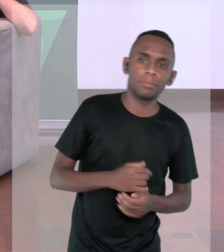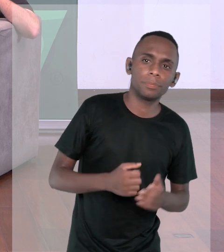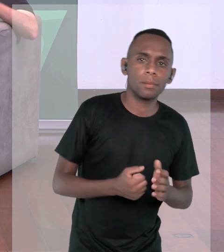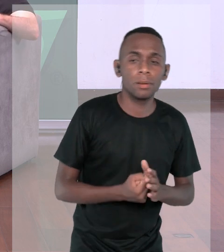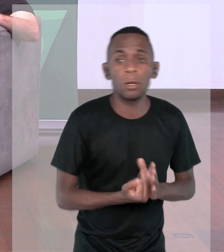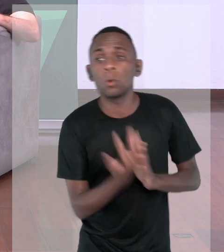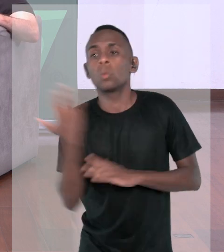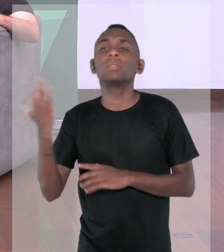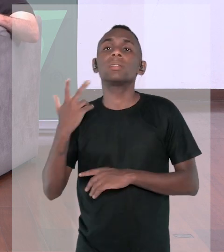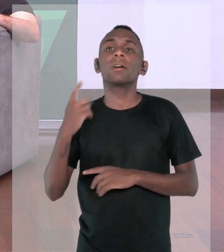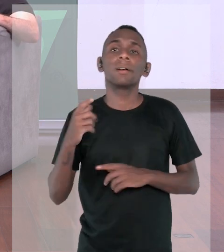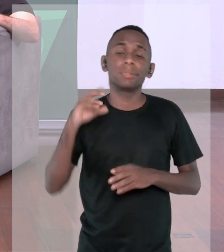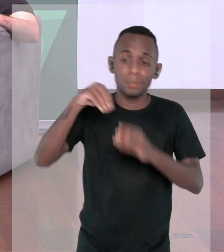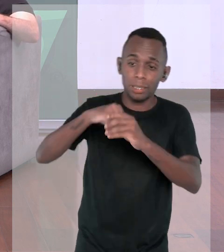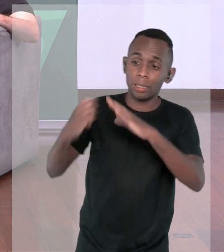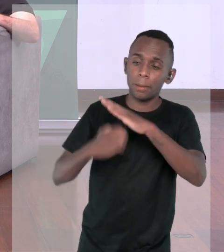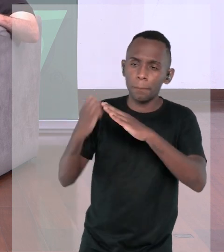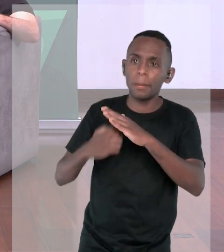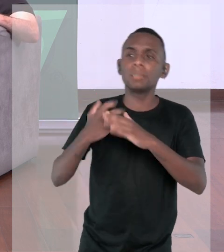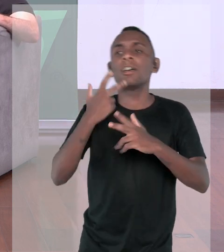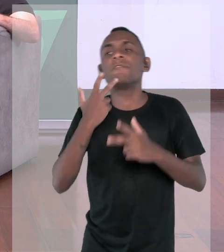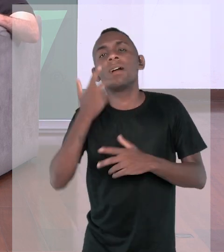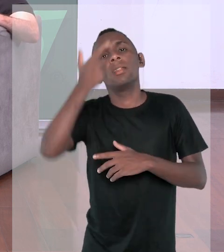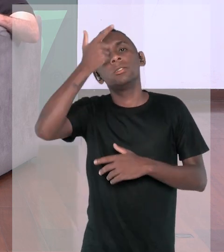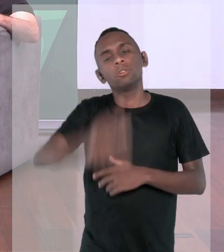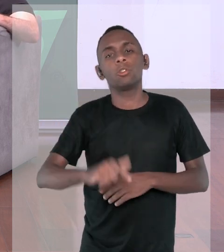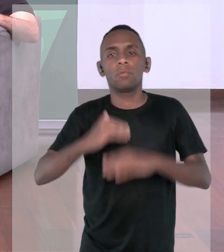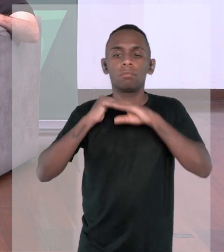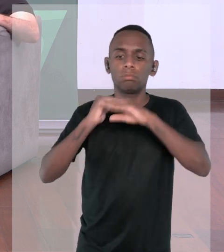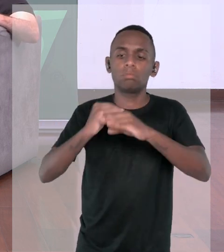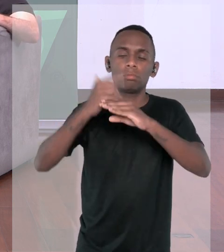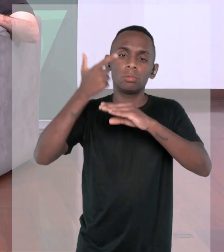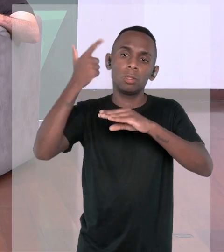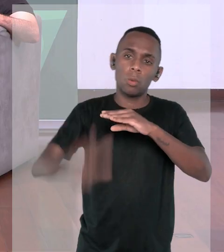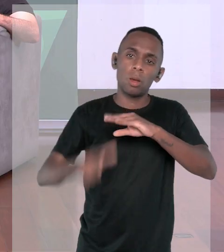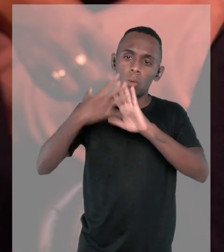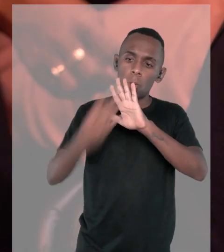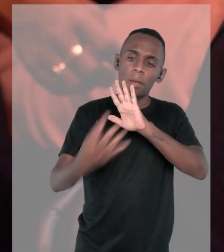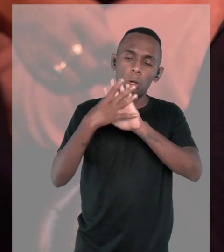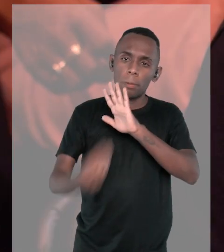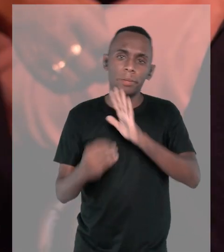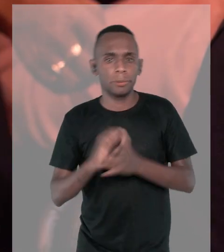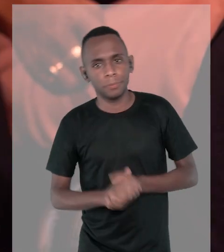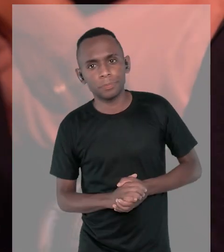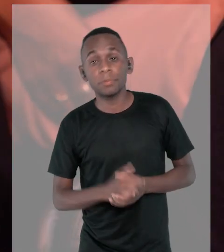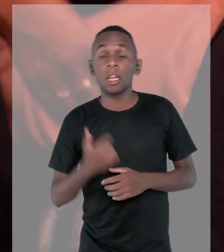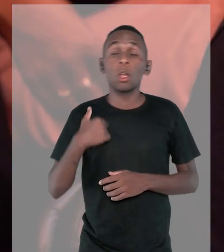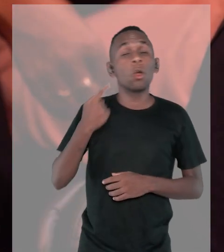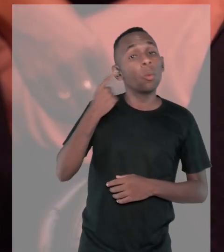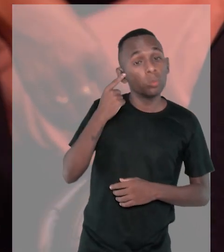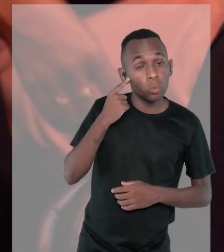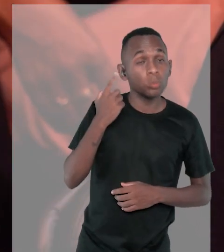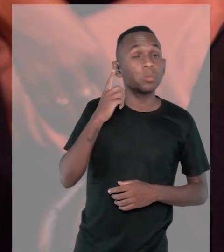nas organizações uma pessoa que repete o discurso? Repete. Eu já cheguei ao cúmulo de ouvir a